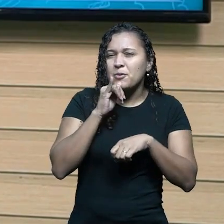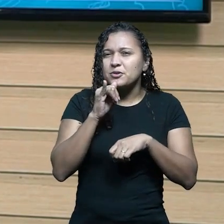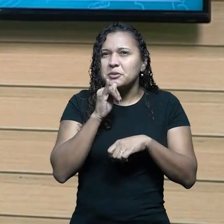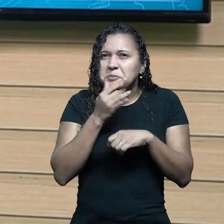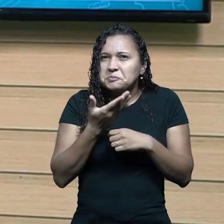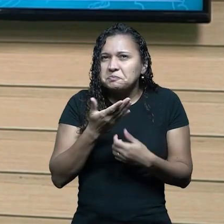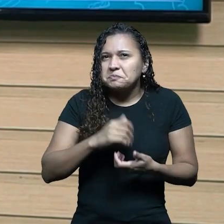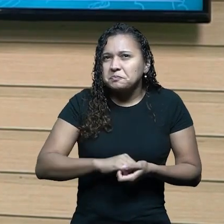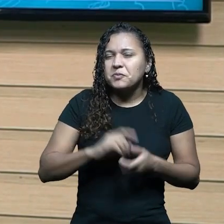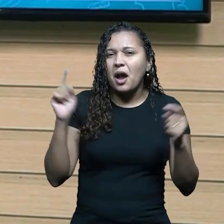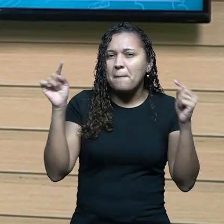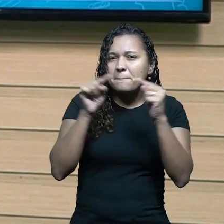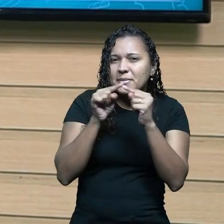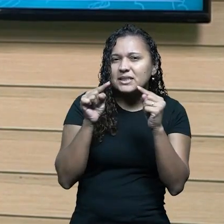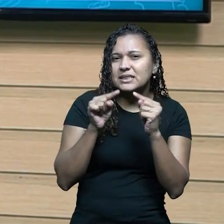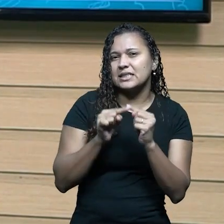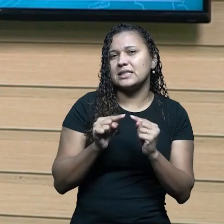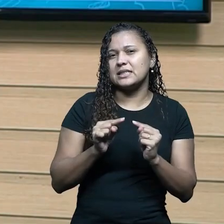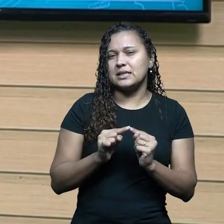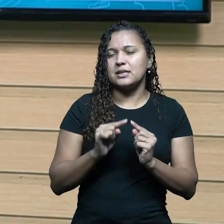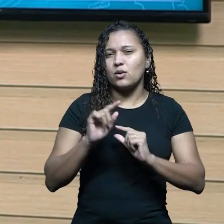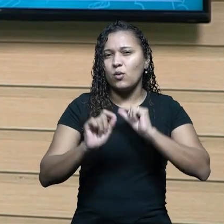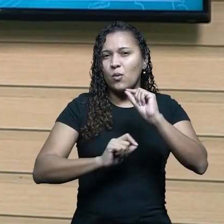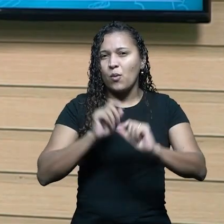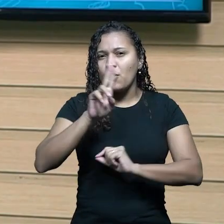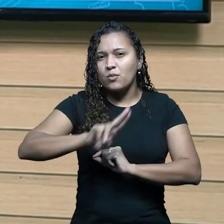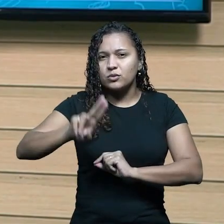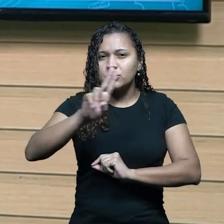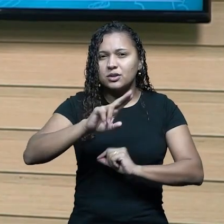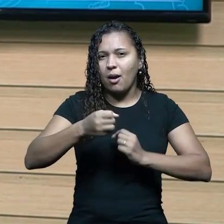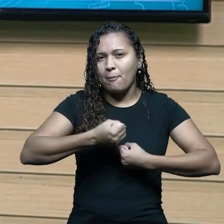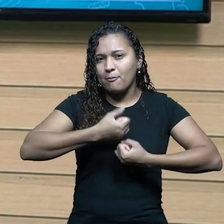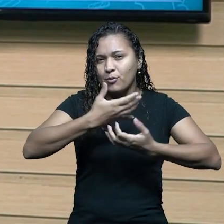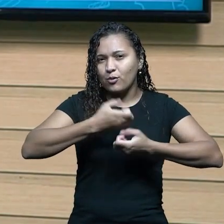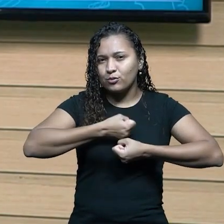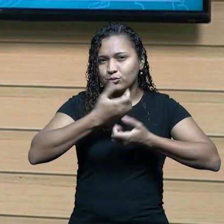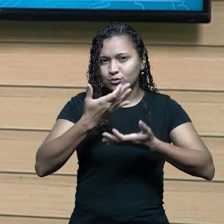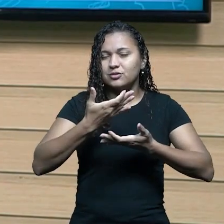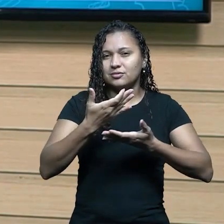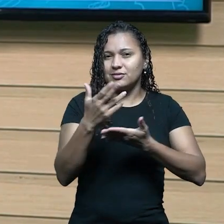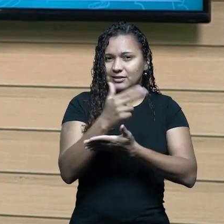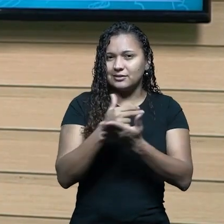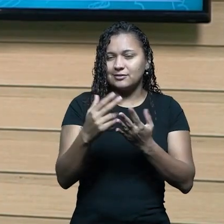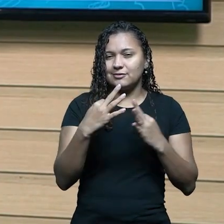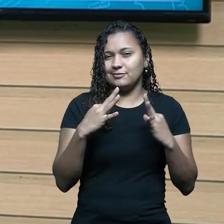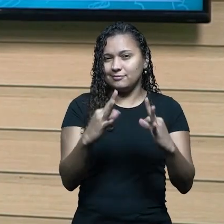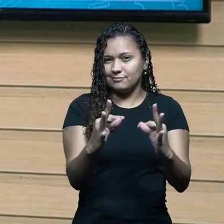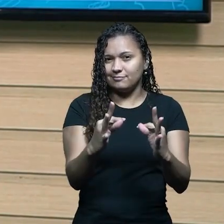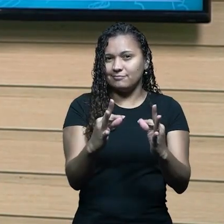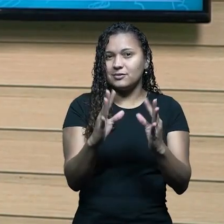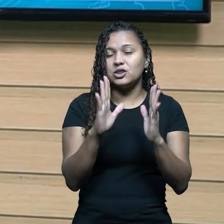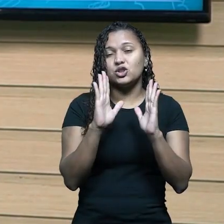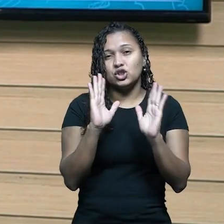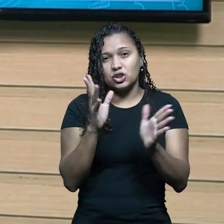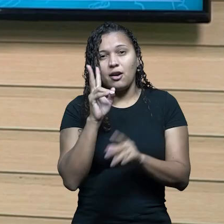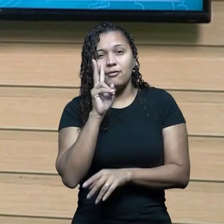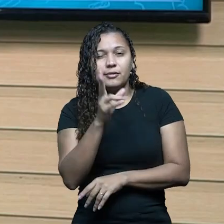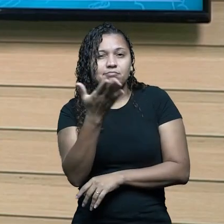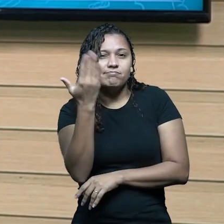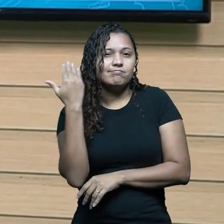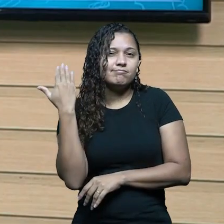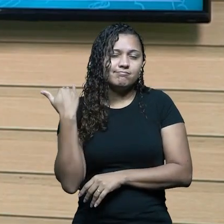de aplicativos que a gente utiliza para a produção desses desenhos técnicos. Vimos nas